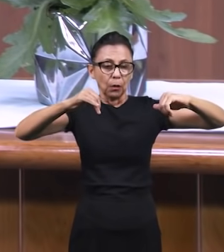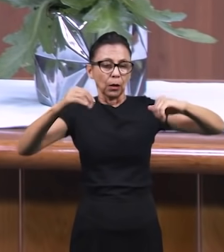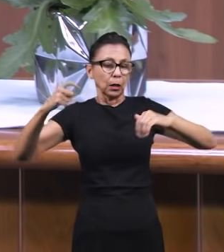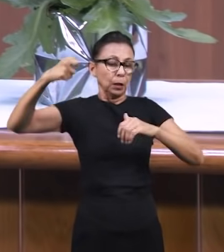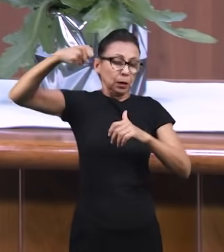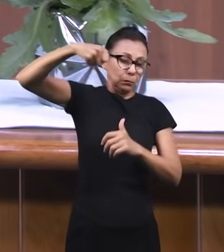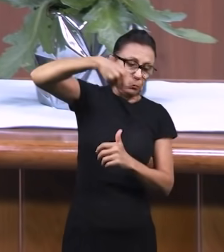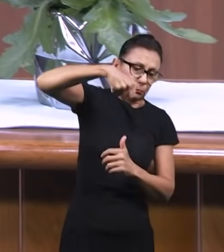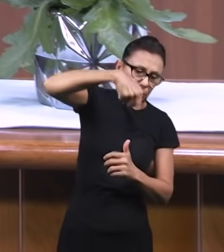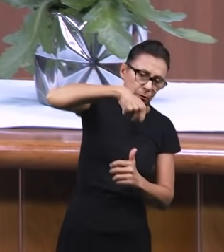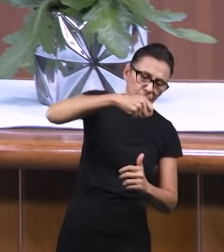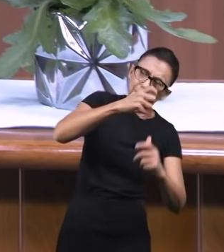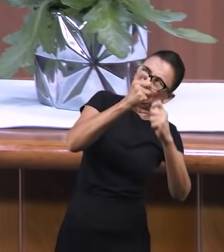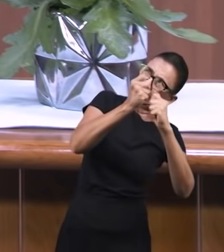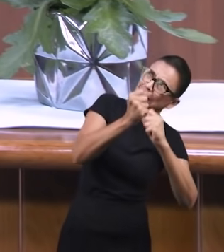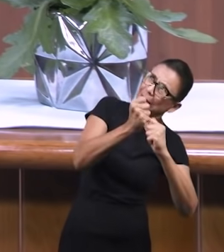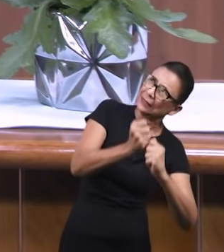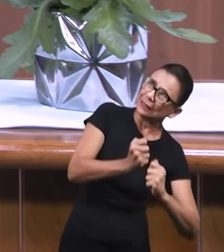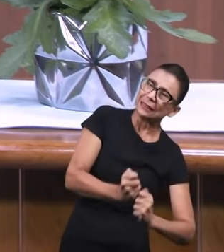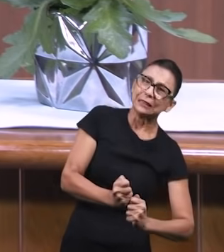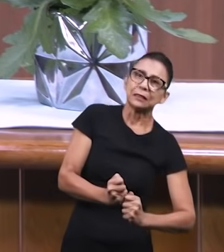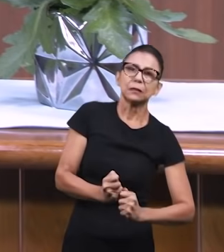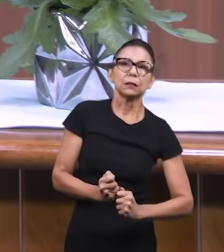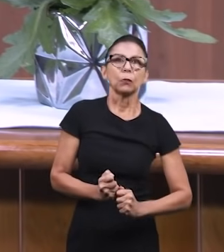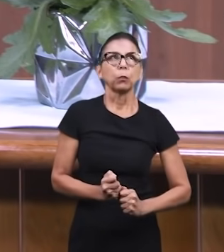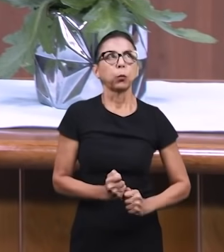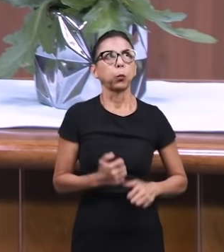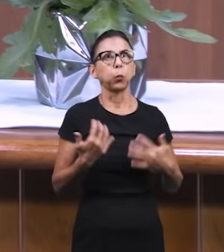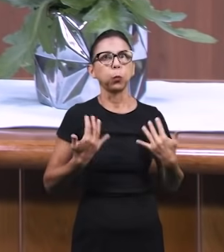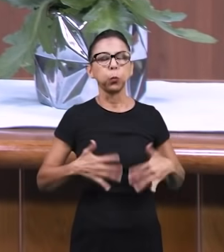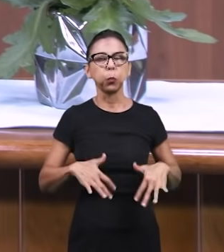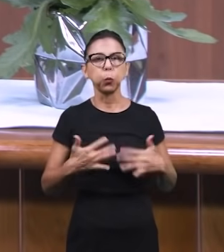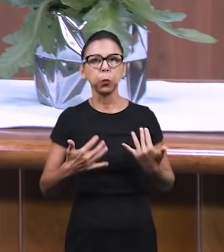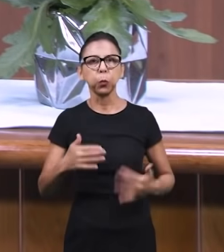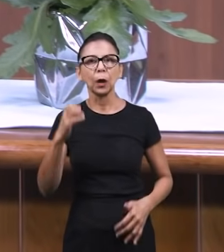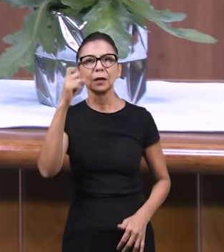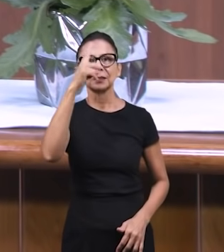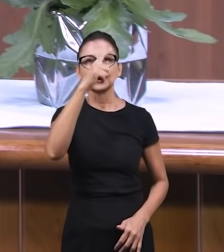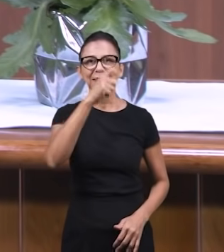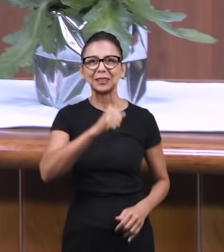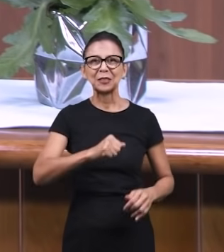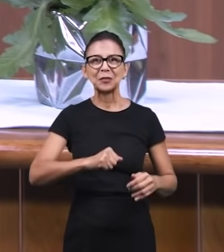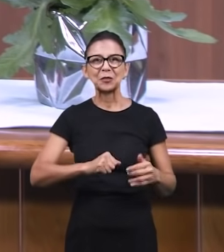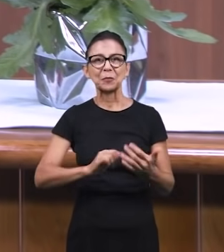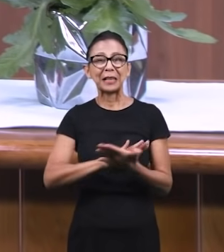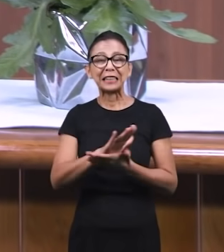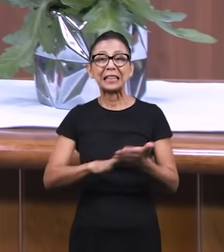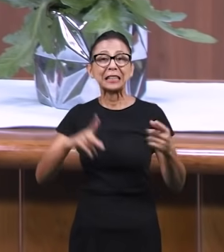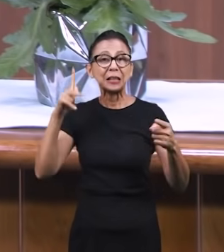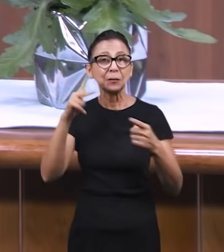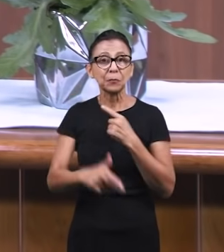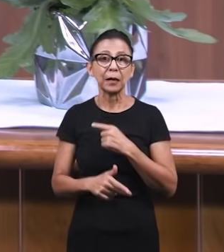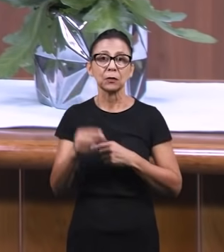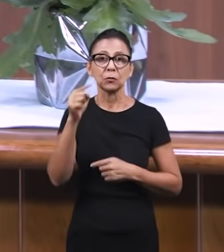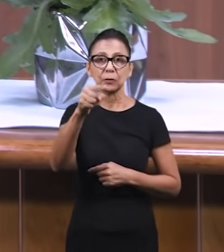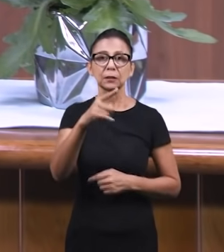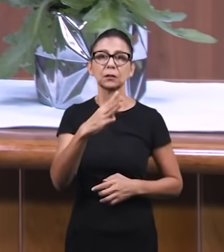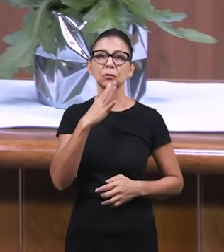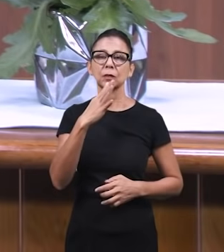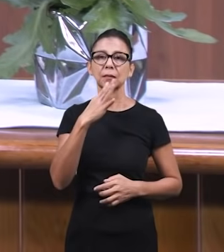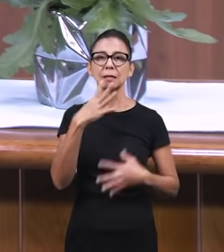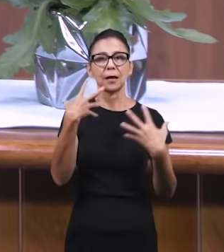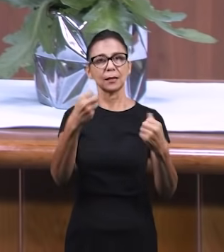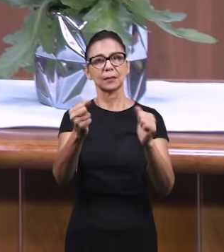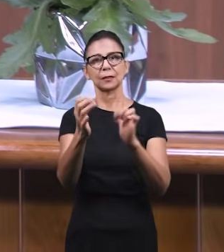eterno jamais impede que o homem se apresente até Jesus. E então ele